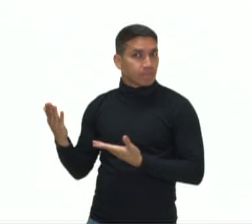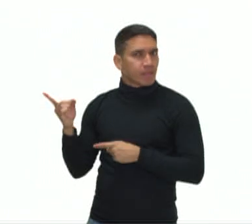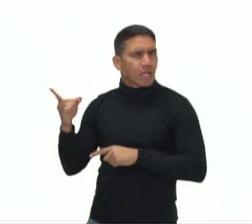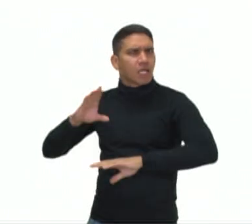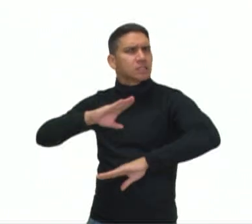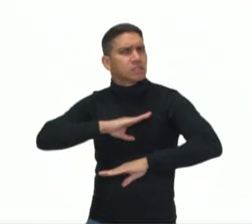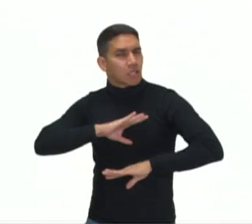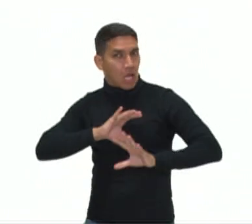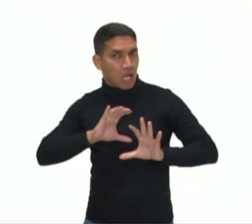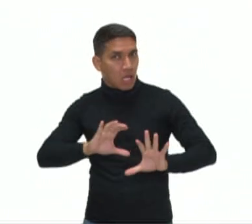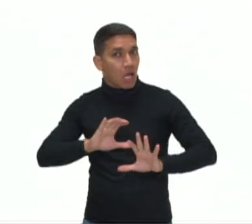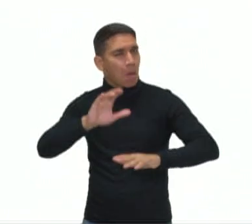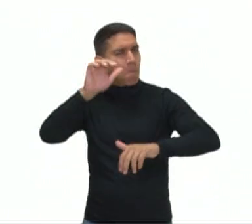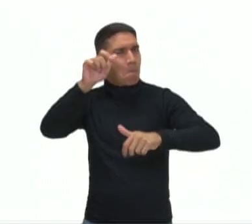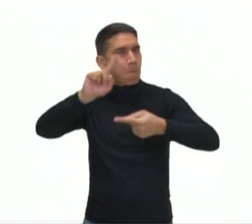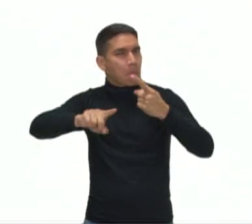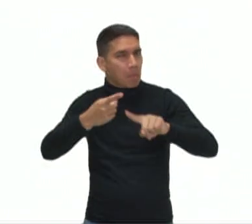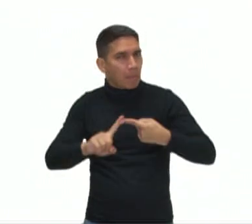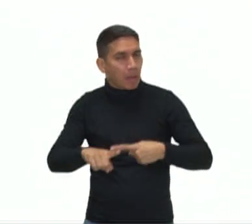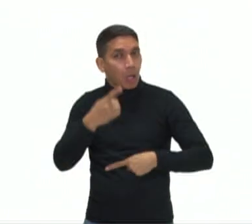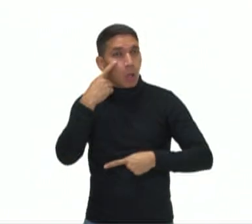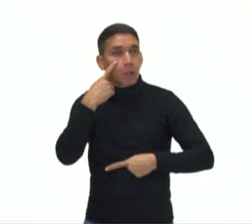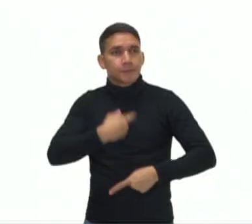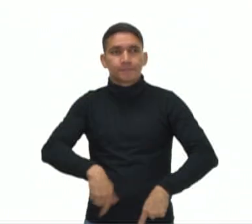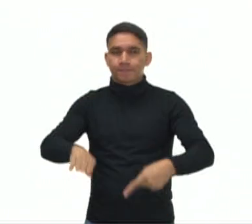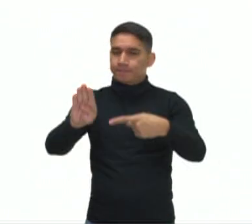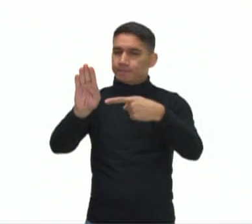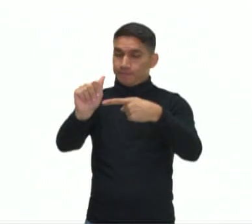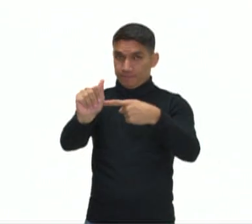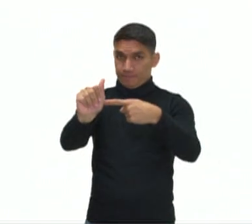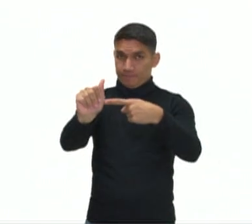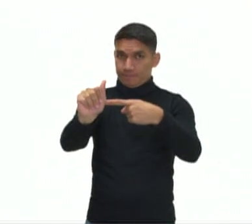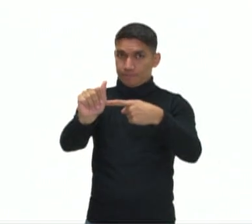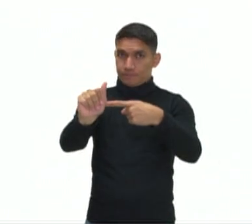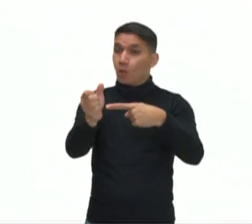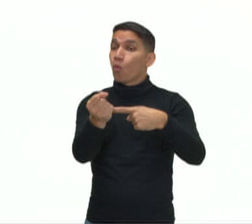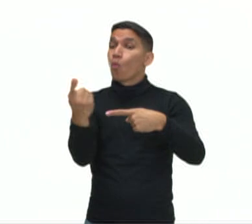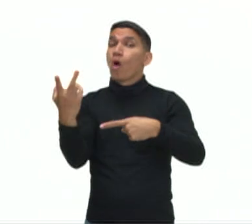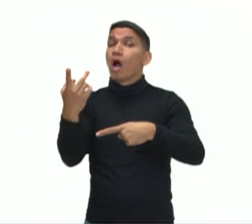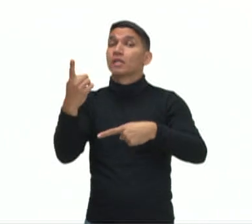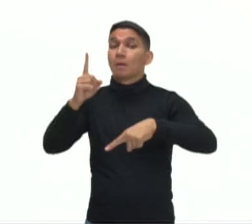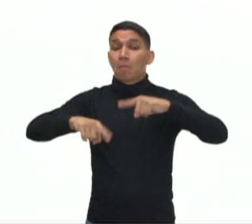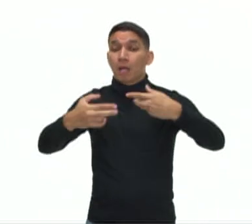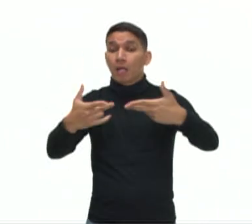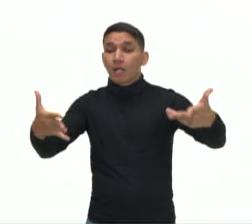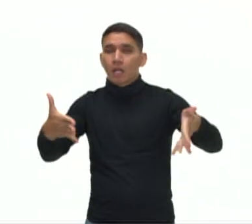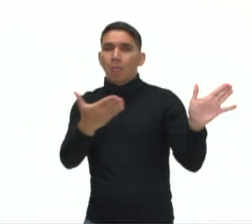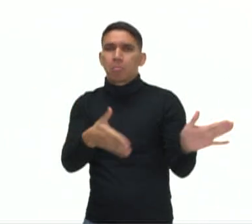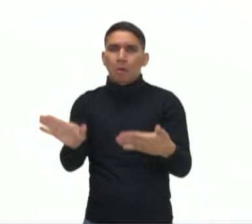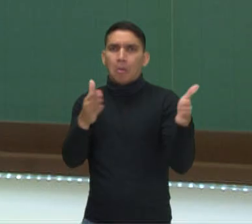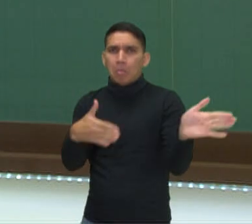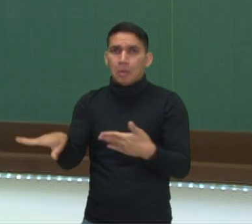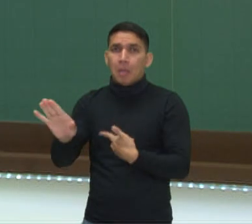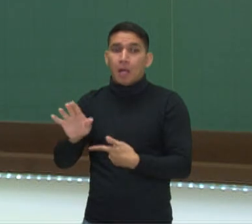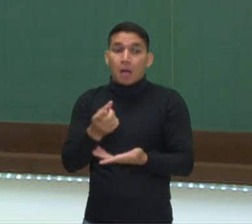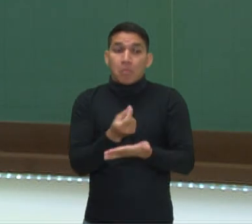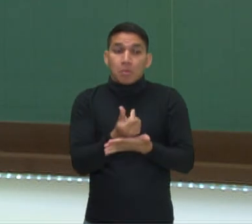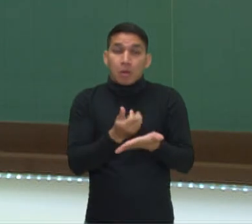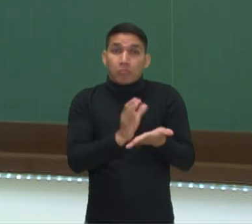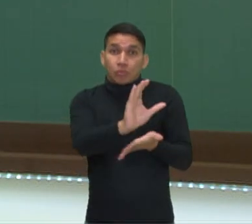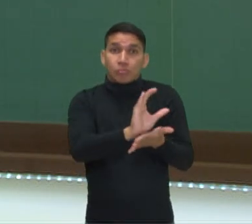Nessas condições, calcule. Letra A. A quantidade de unidades produzida para que o custo seja